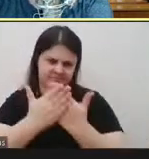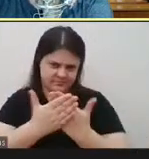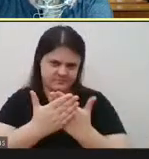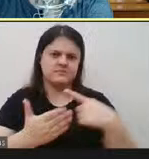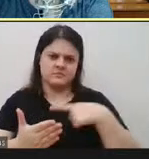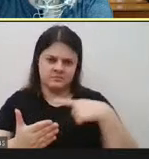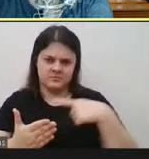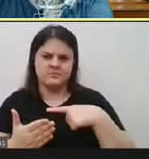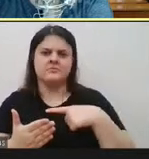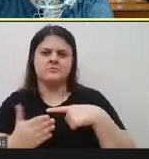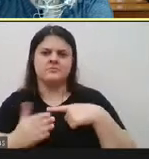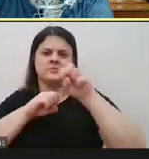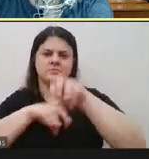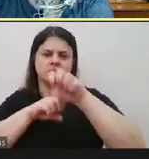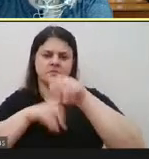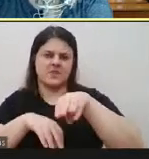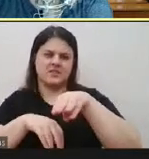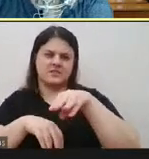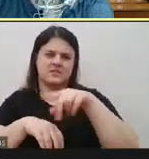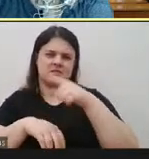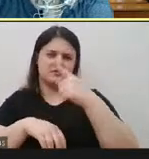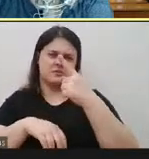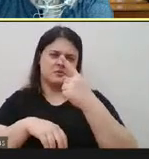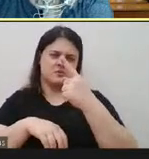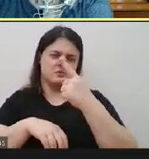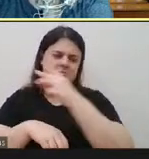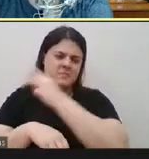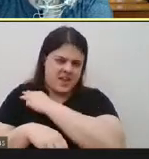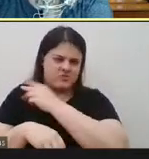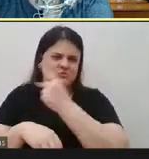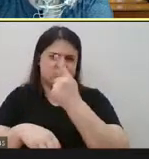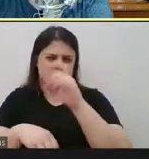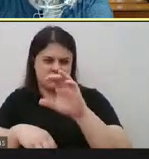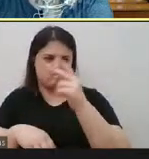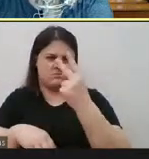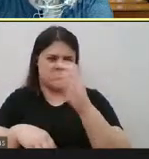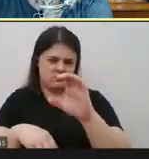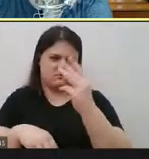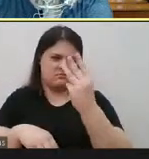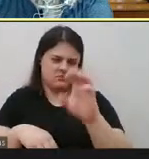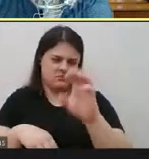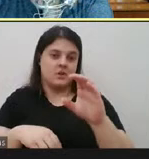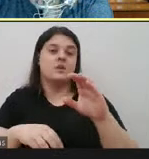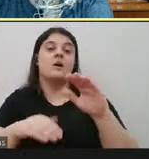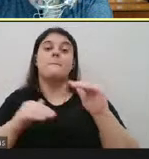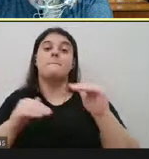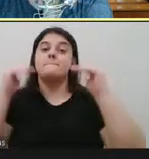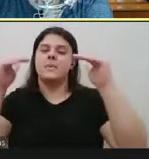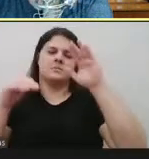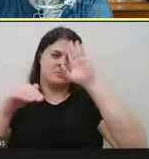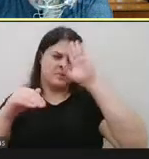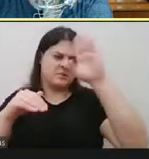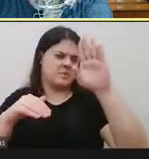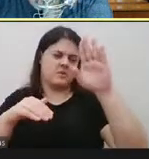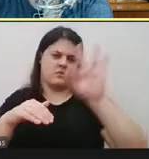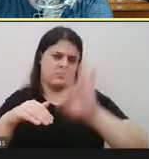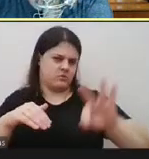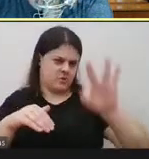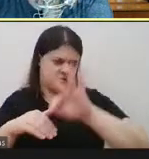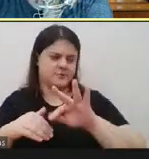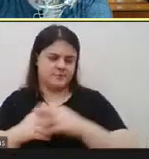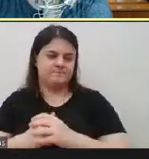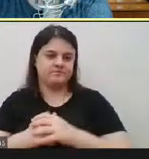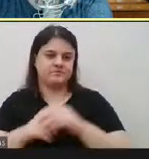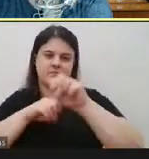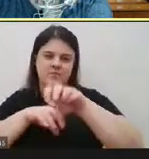é de Ensino Médio Mas o foco deles é questões relacionadas ao ensino superior sistema Universitário brasileiro por exemplo